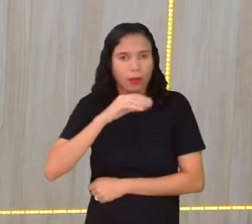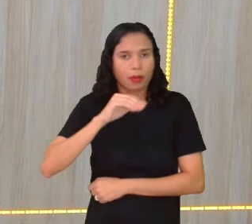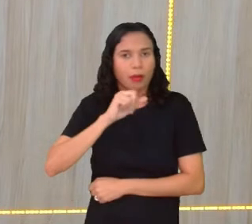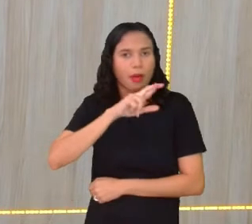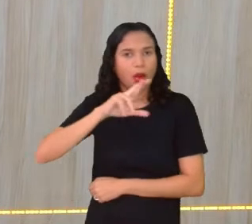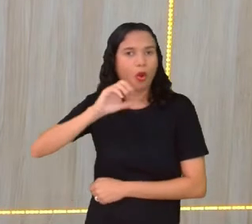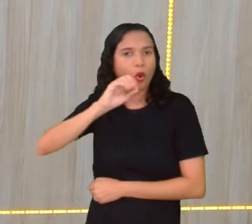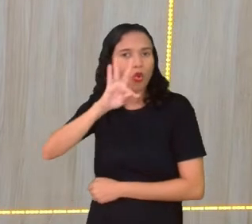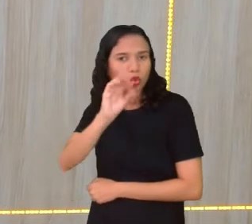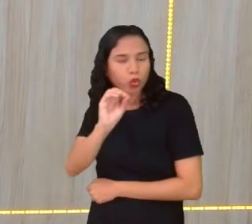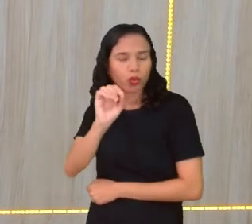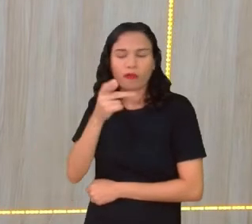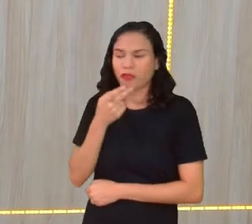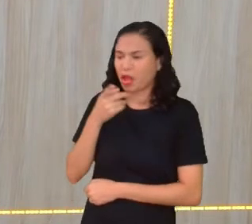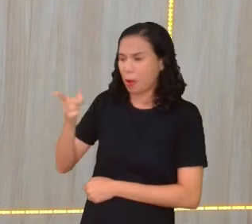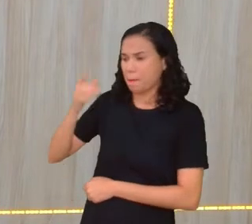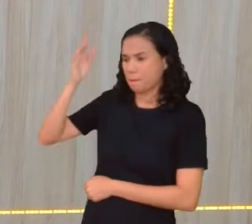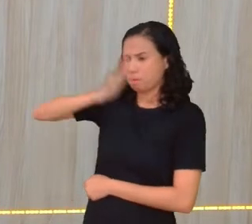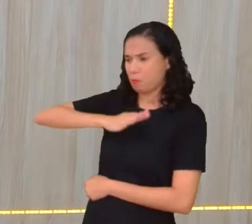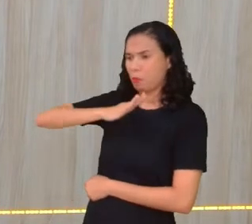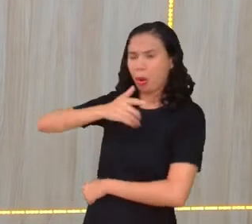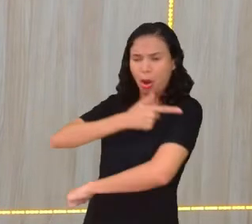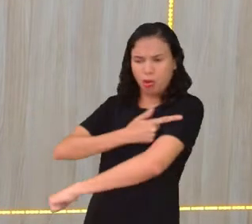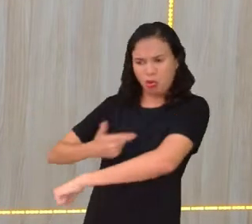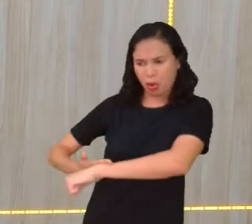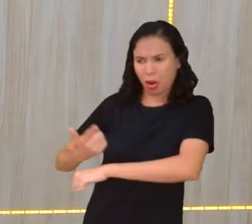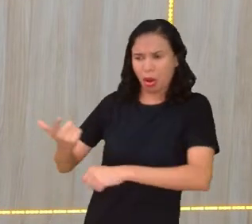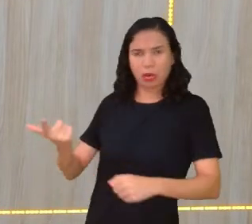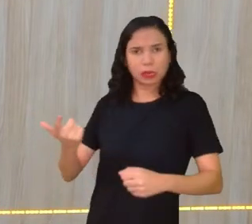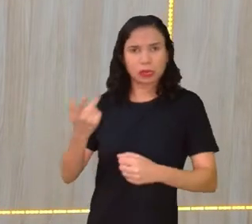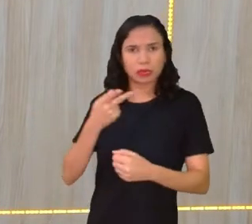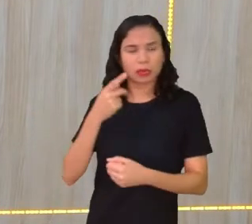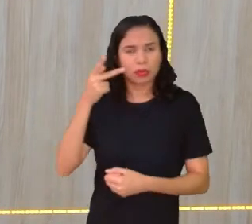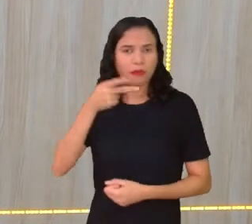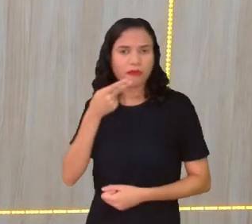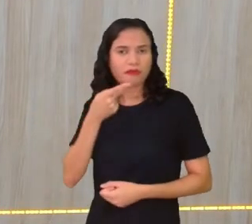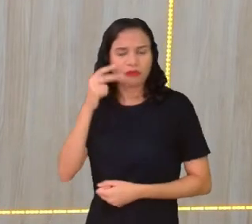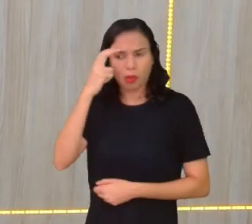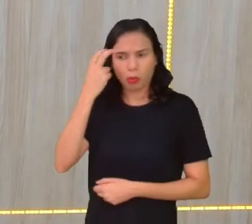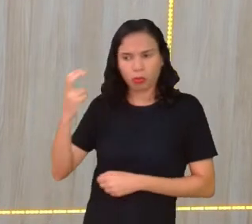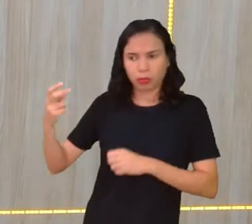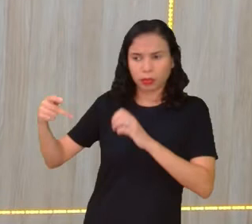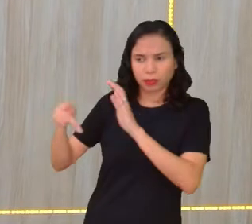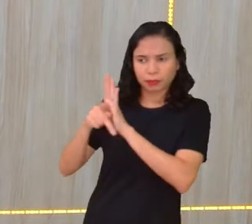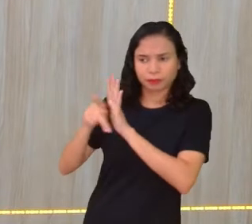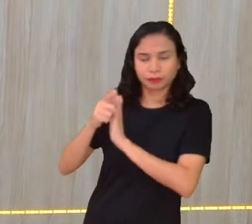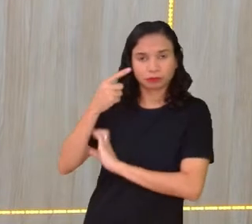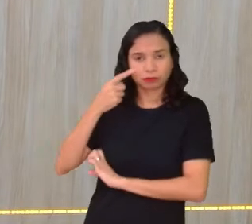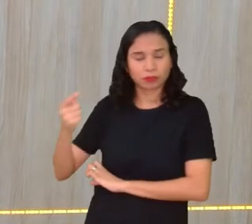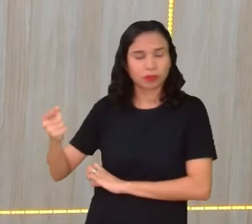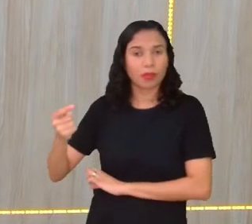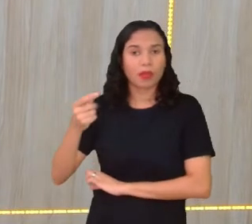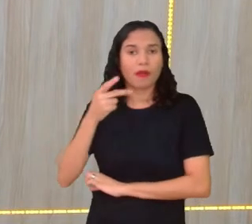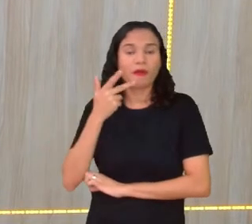ela está sendo mal educada, porque naquela cultura ela está dizendo, né, que a comida